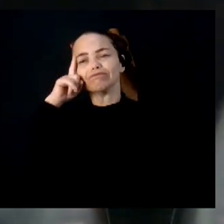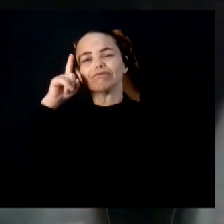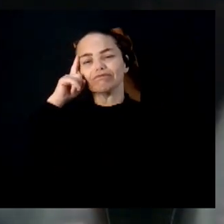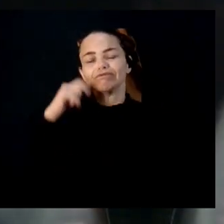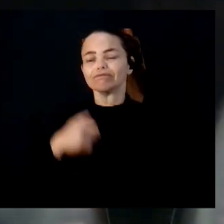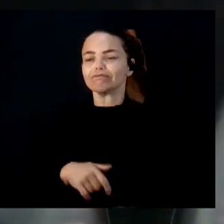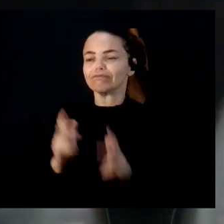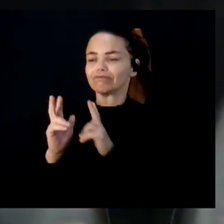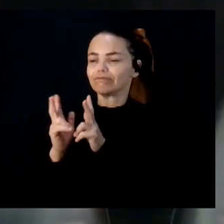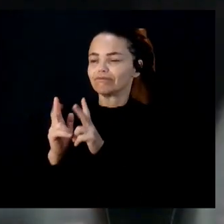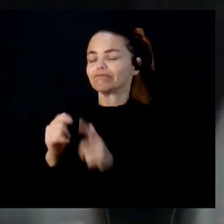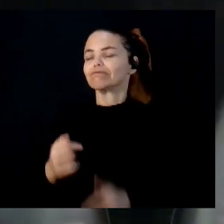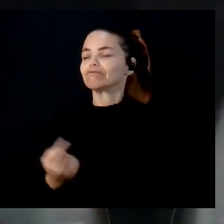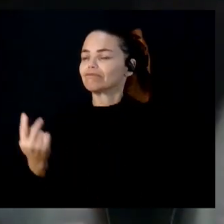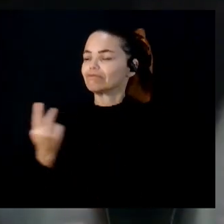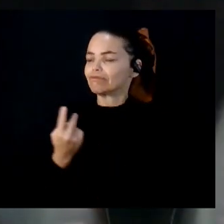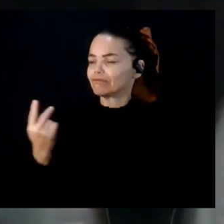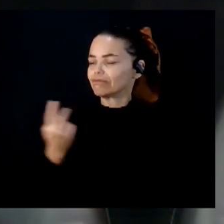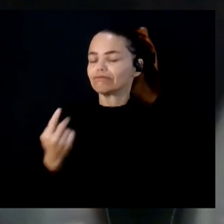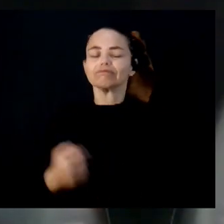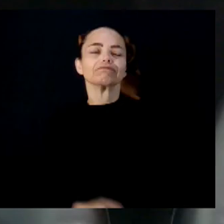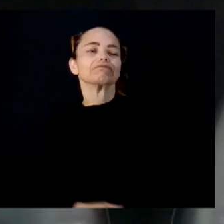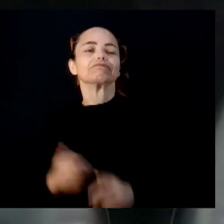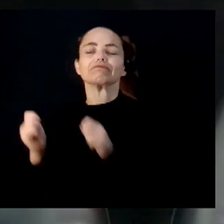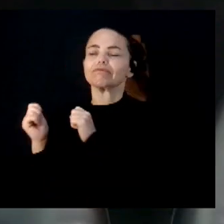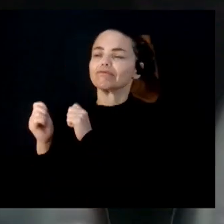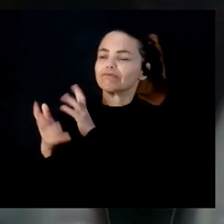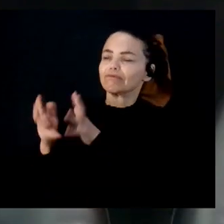só nós dois, a gente compartilhar...